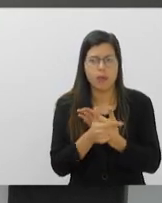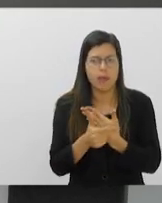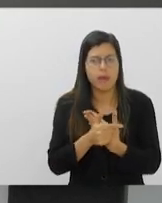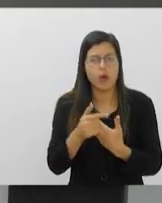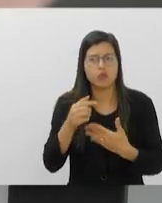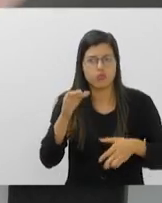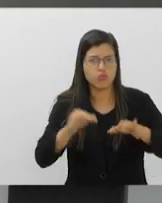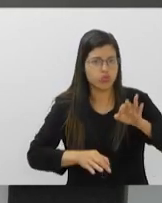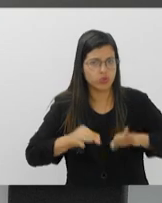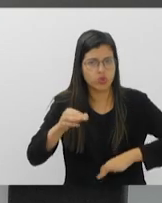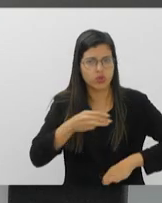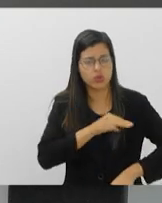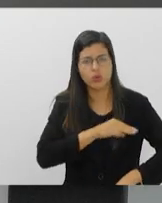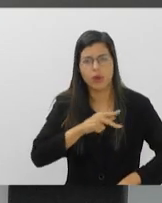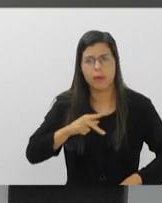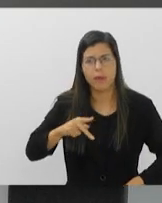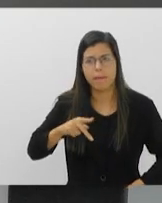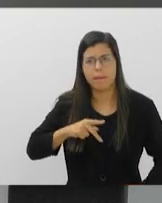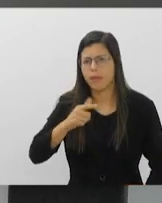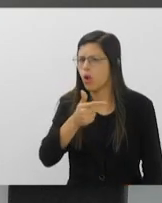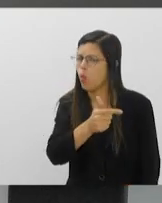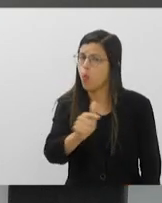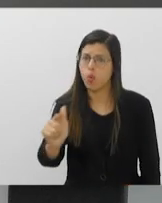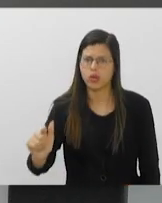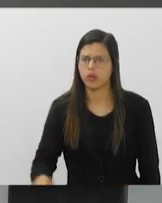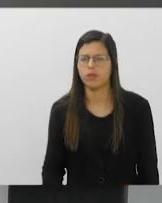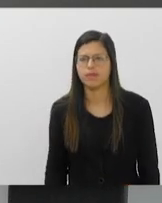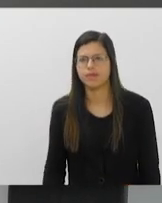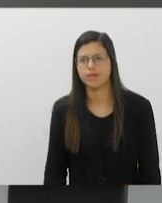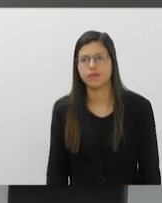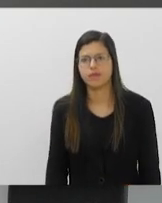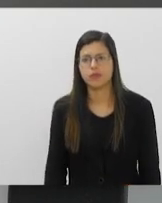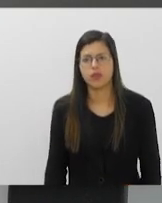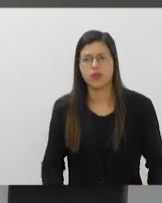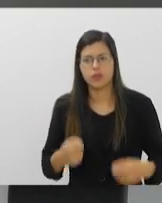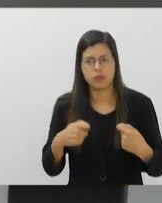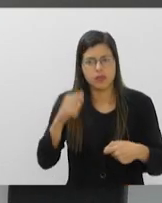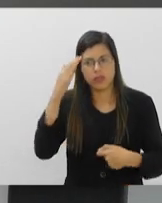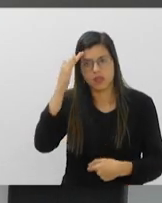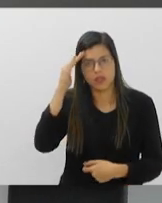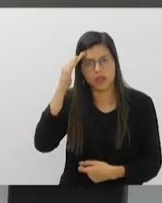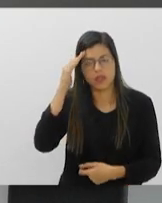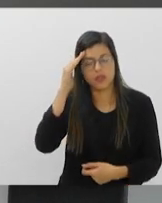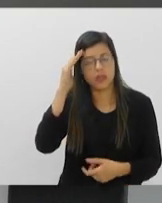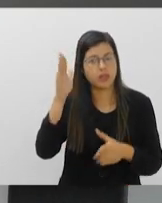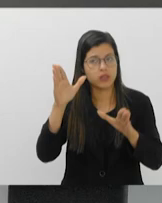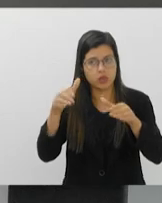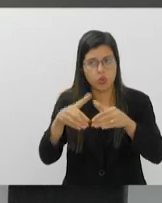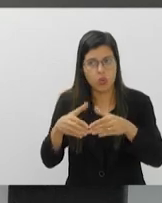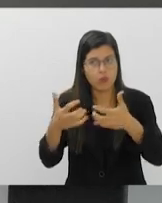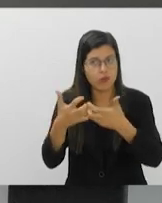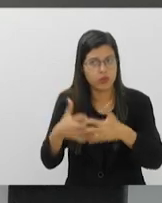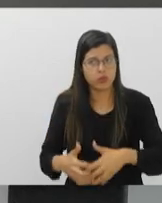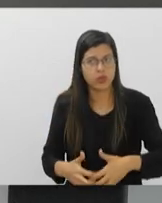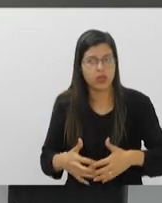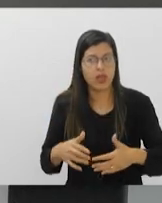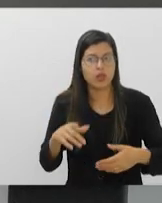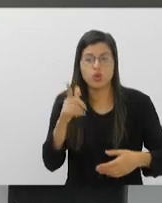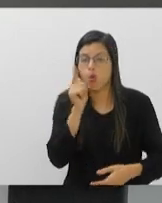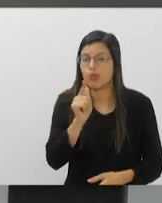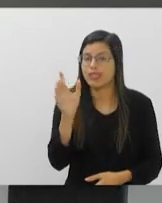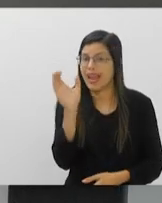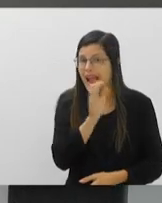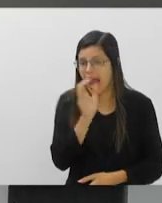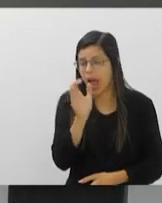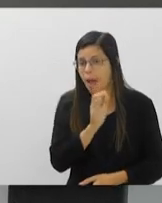outro aqui como é lá na Vara da da infância Juventude mas que a gente tem que ter primeiro essa rede funcionando pra gente chegar conclusão mais rápido do que